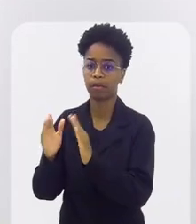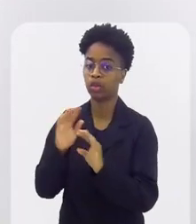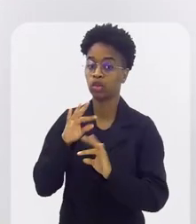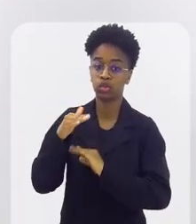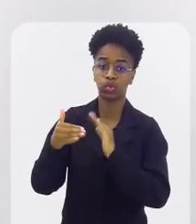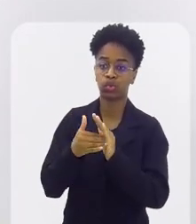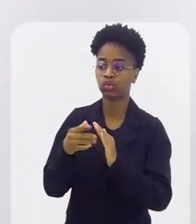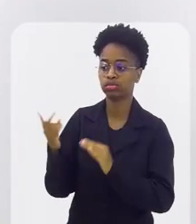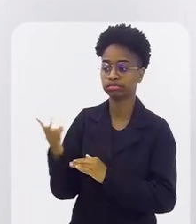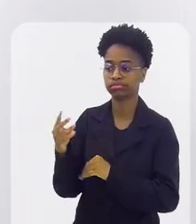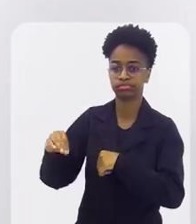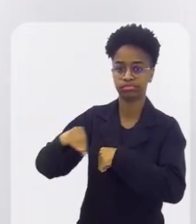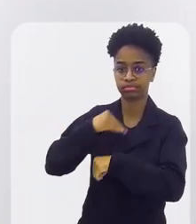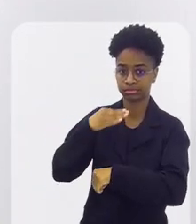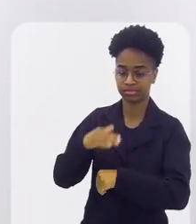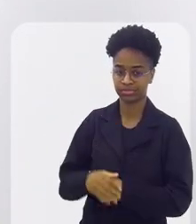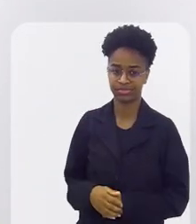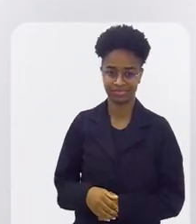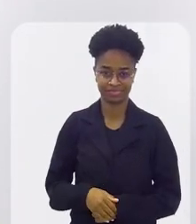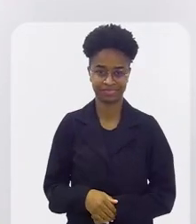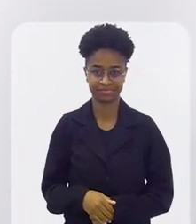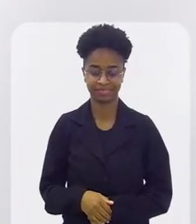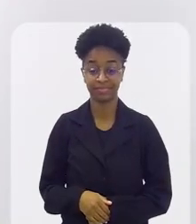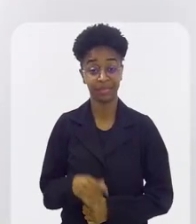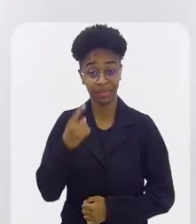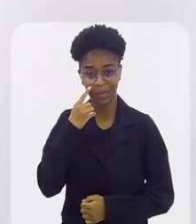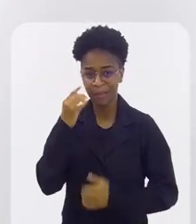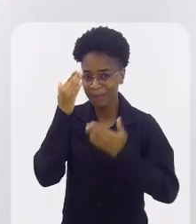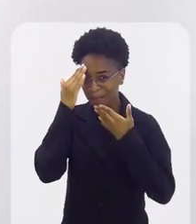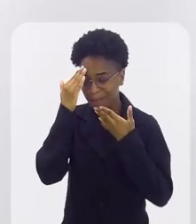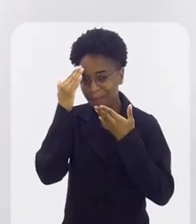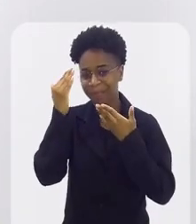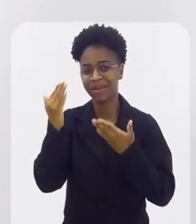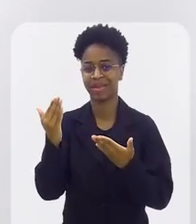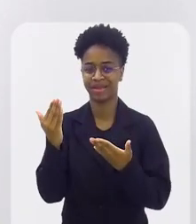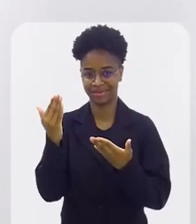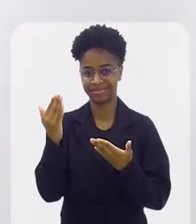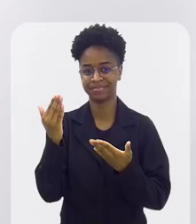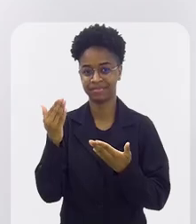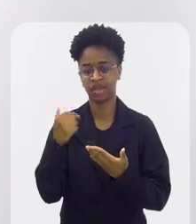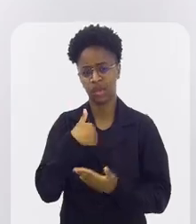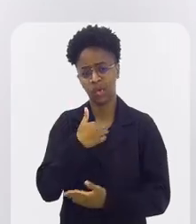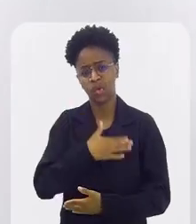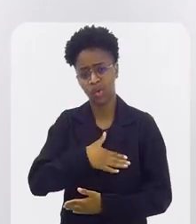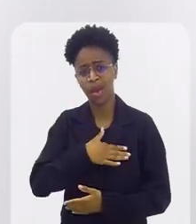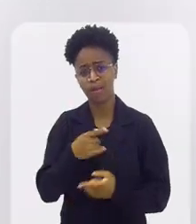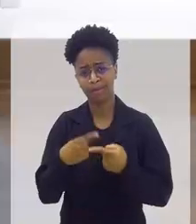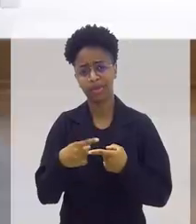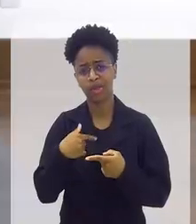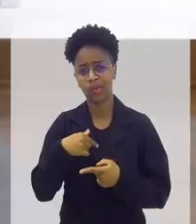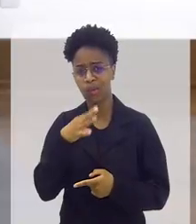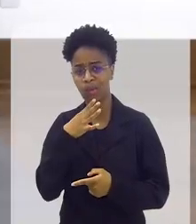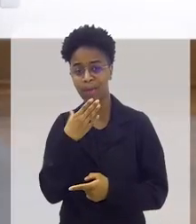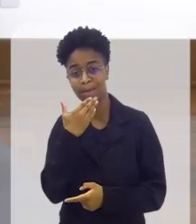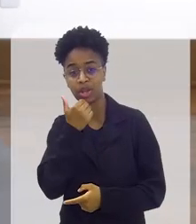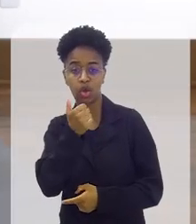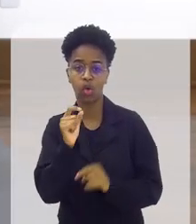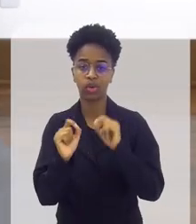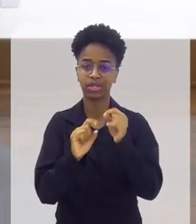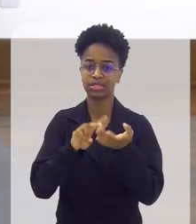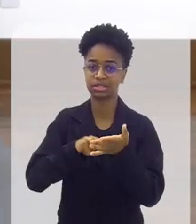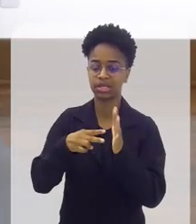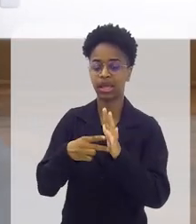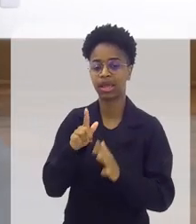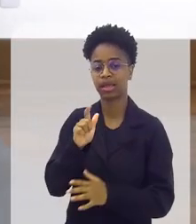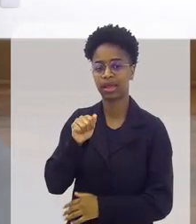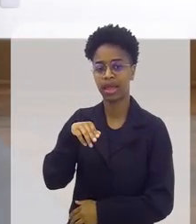Sérgio e o Marcelo vão passar para a gente. Olha, Sérgio, muito obrigada. Eu gostei porque eu conheci um pouco mais do que